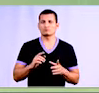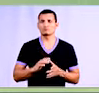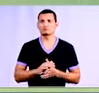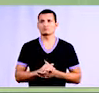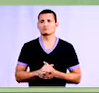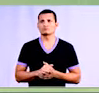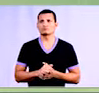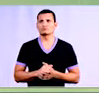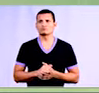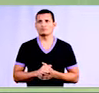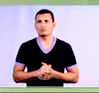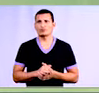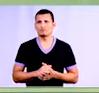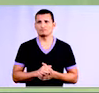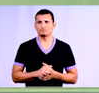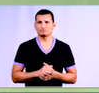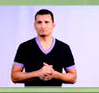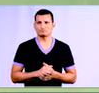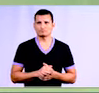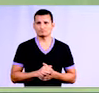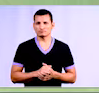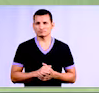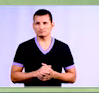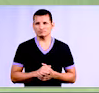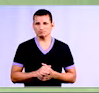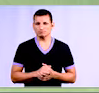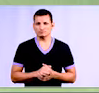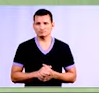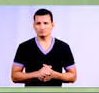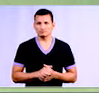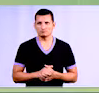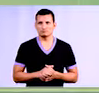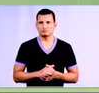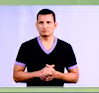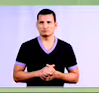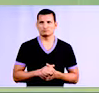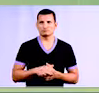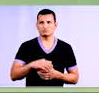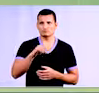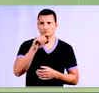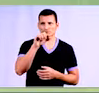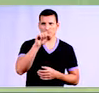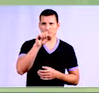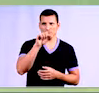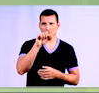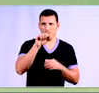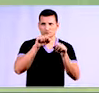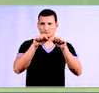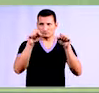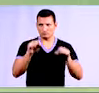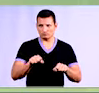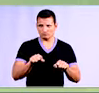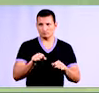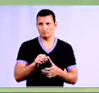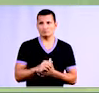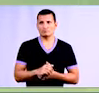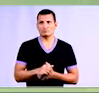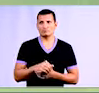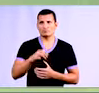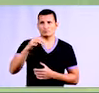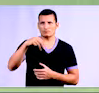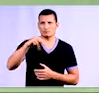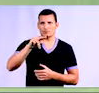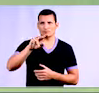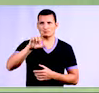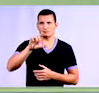certo? Então, observem aqui que nos sistemas multiprogramáveis, a necessidade de alocar